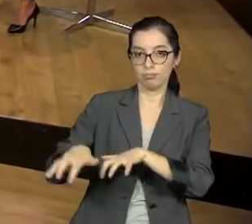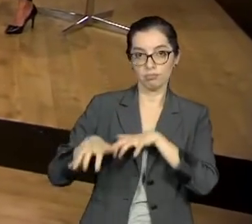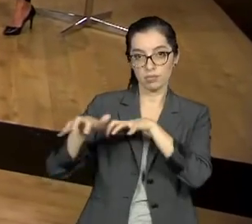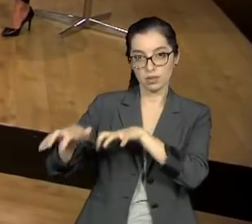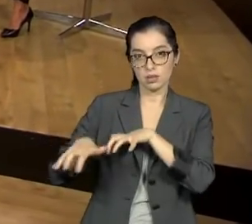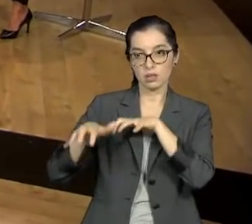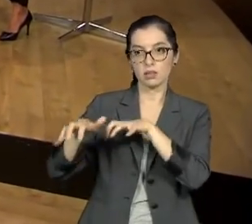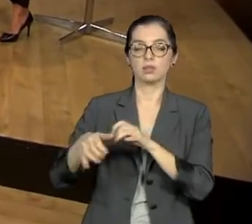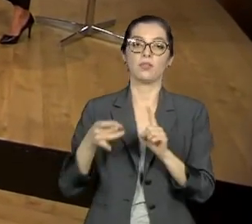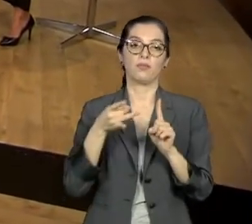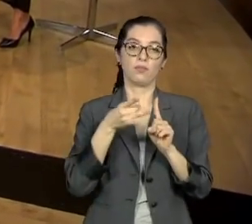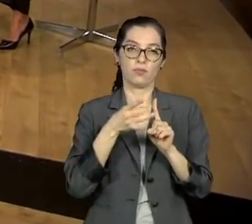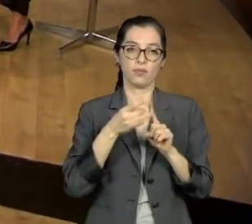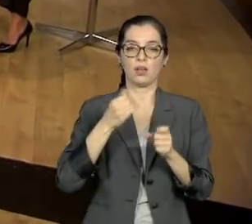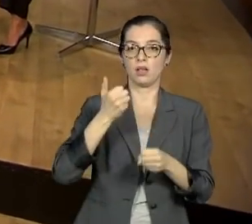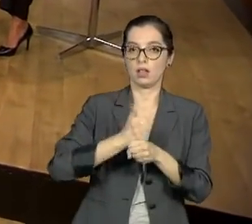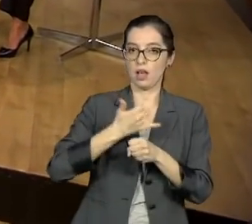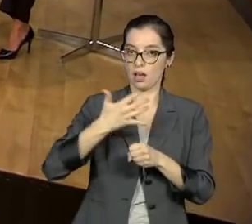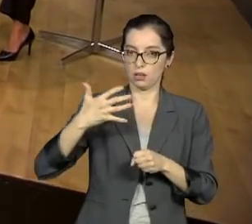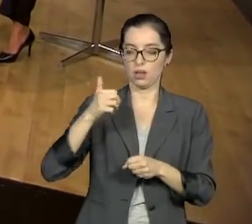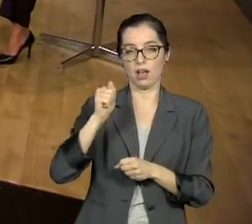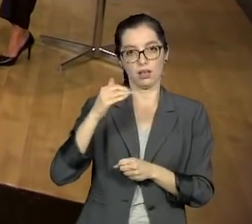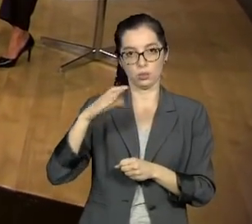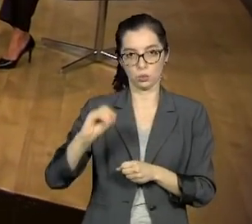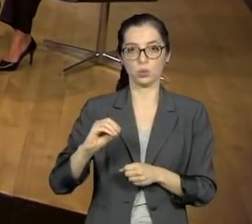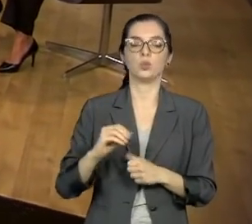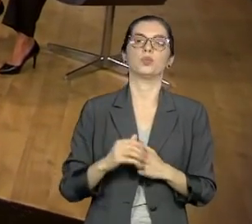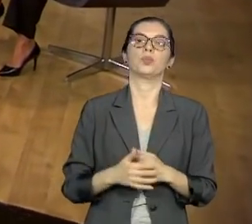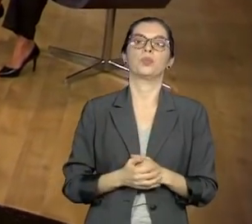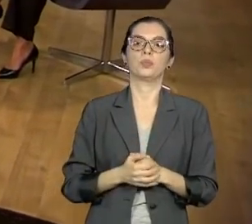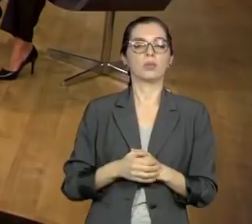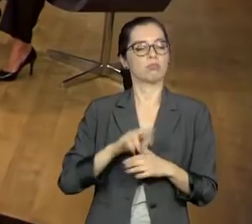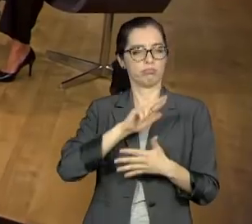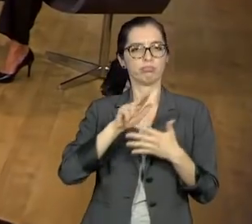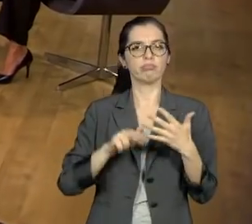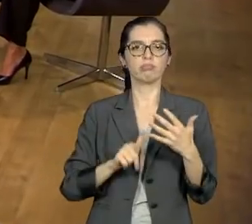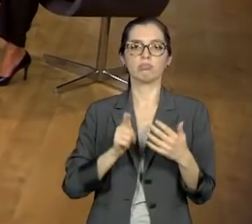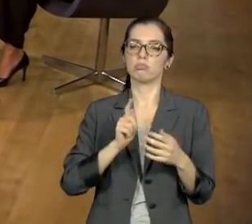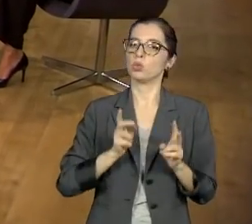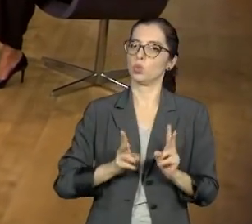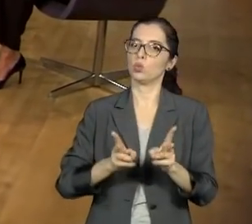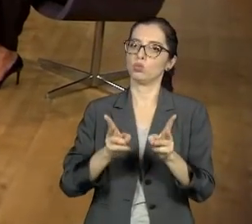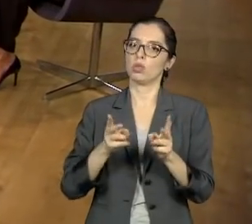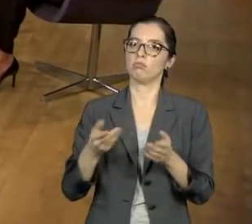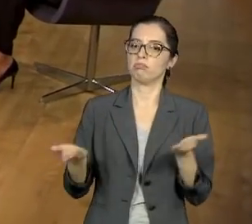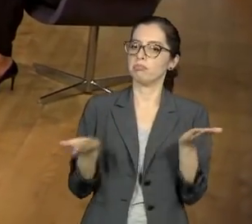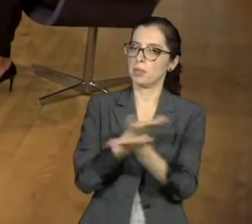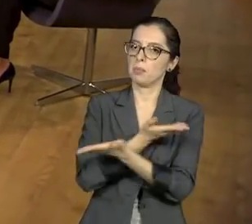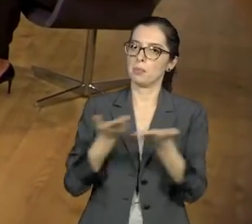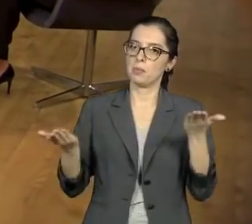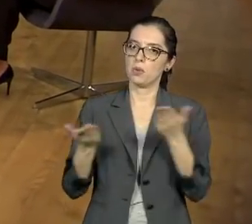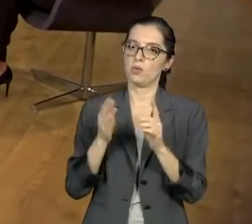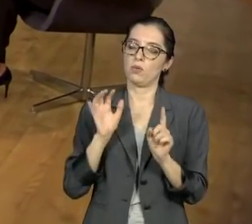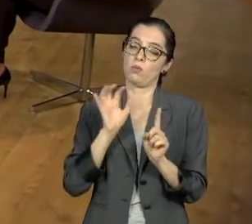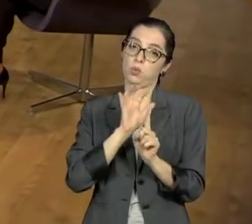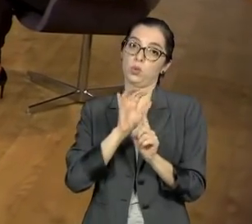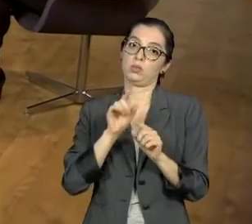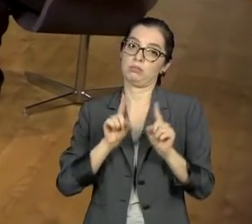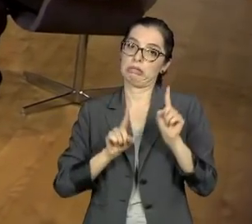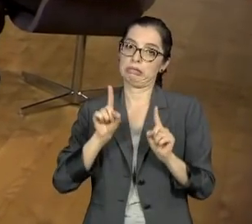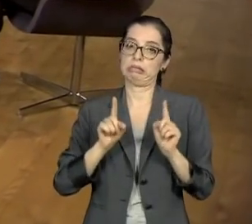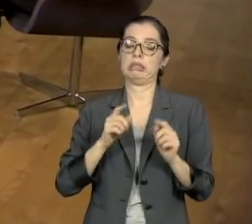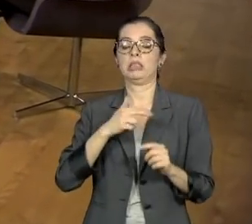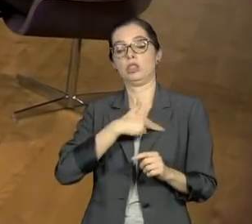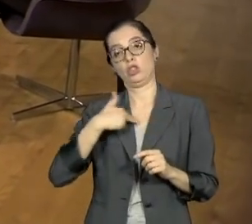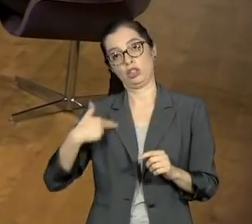alumínio, aço, tudo isso vai continuar. E a gente aceitou a pressão dos Estados Unidos nessa disputa com a China, na disputa do